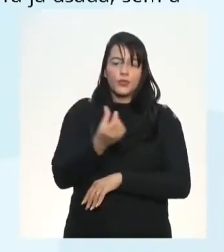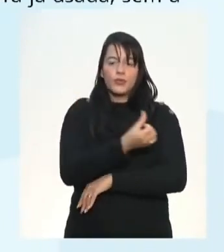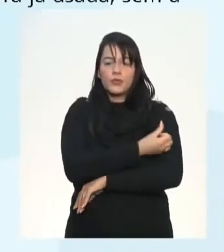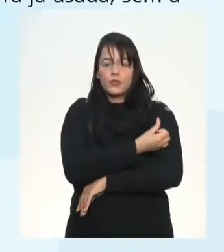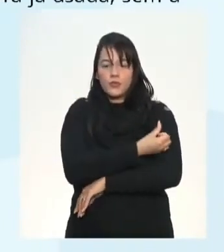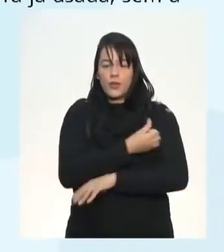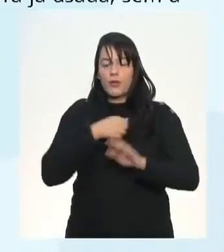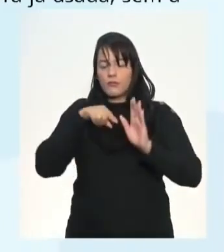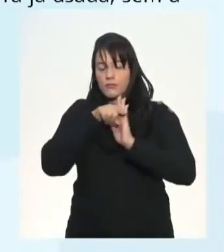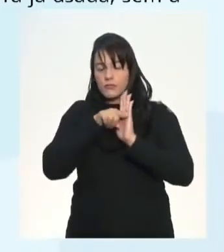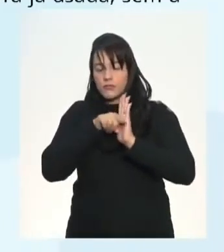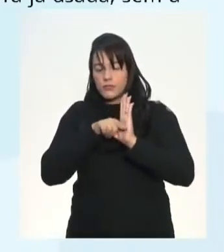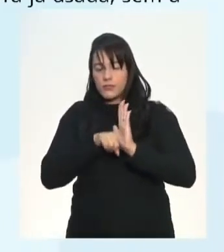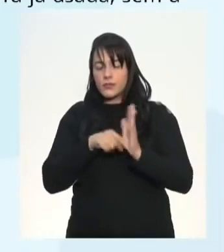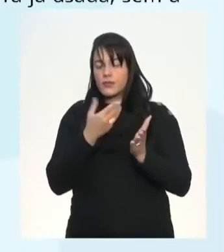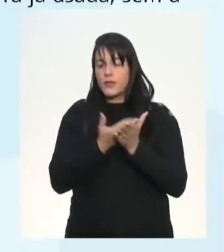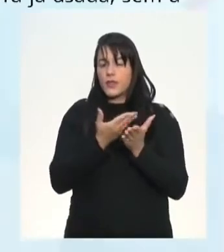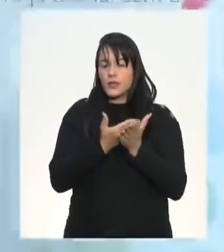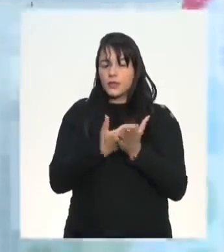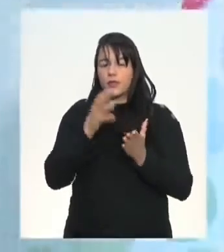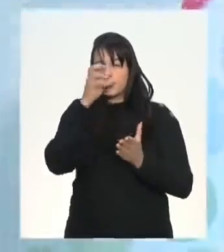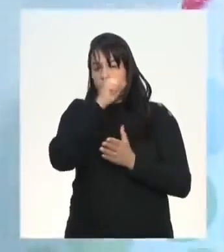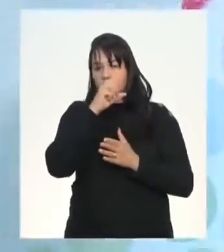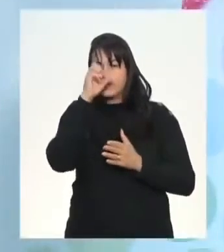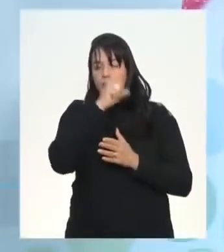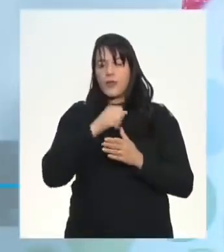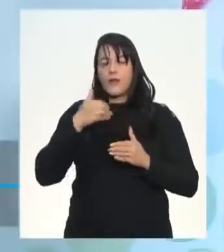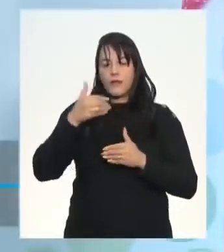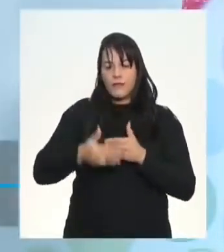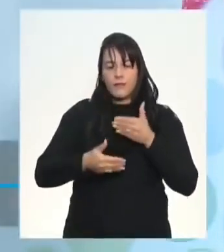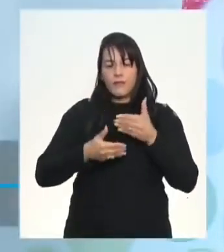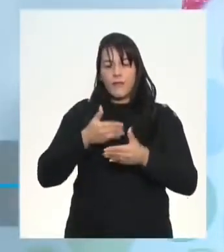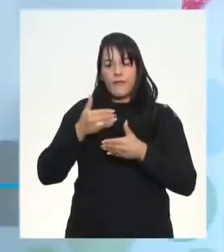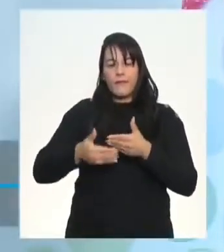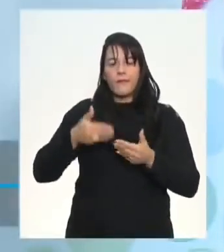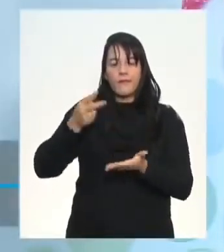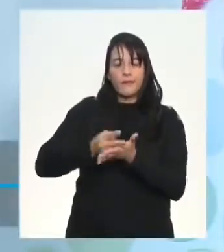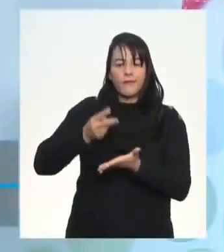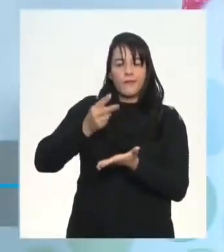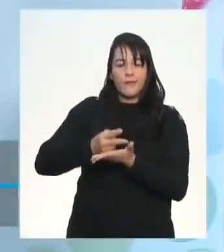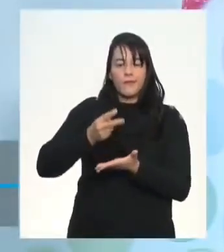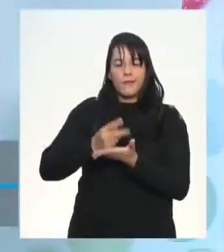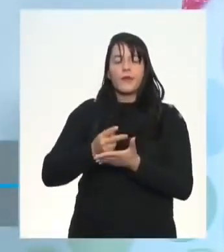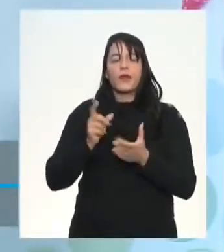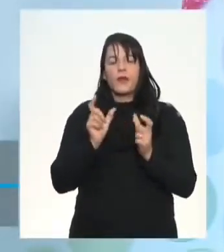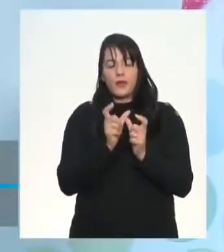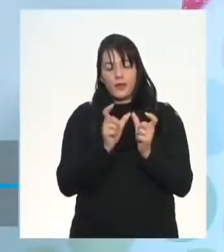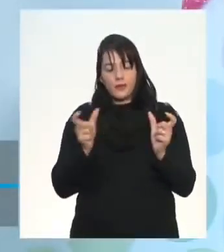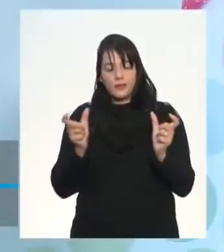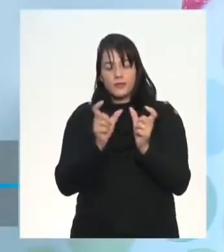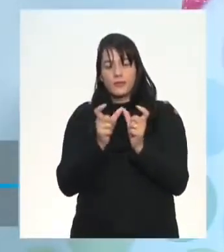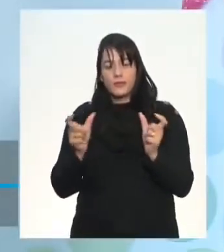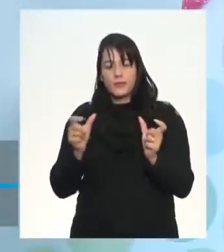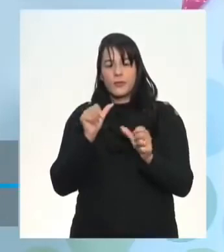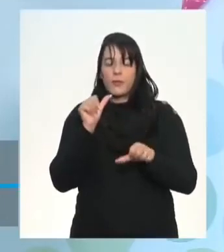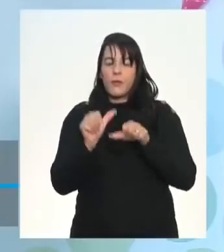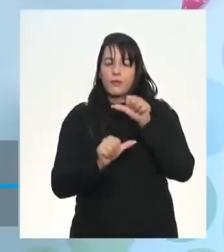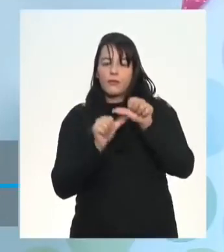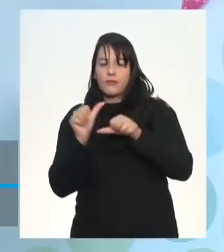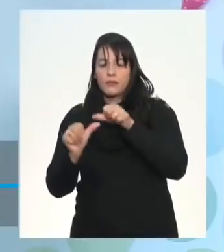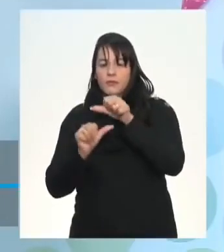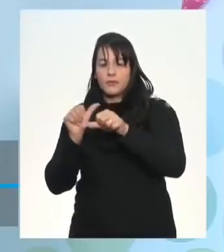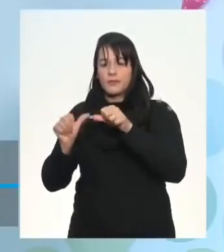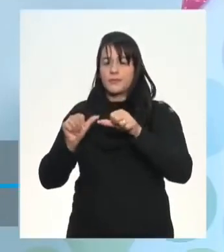o conteúdo visto nas aulas. Então, fica repetindo, tá? Então, nós temos aí essa classe de palavras para